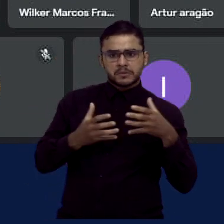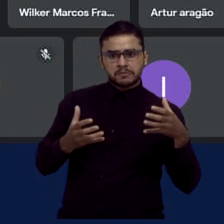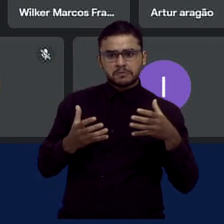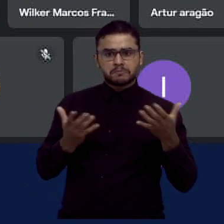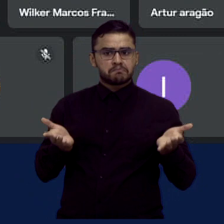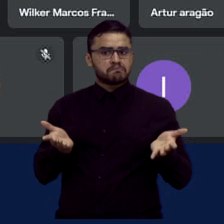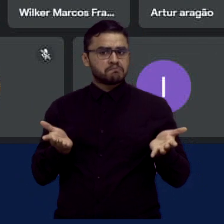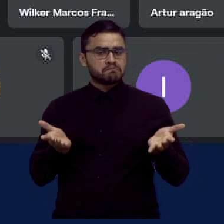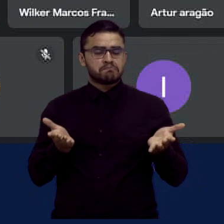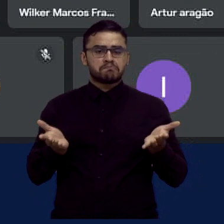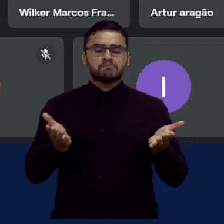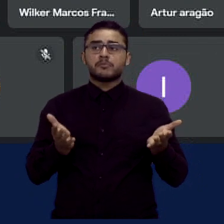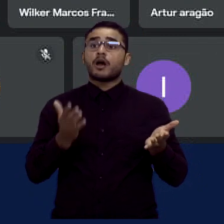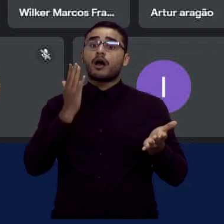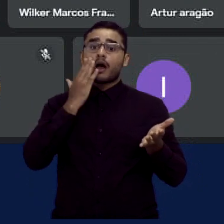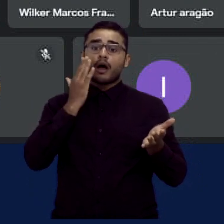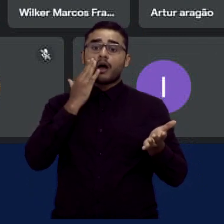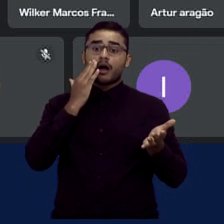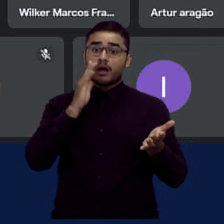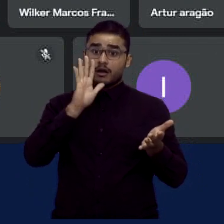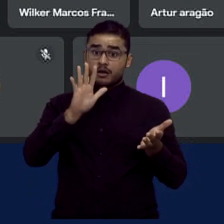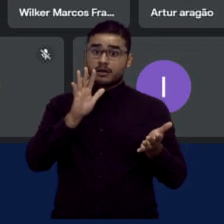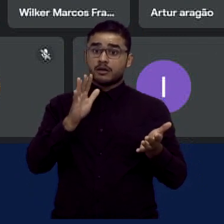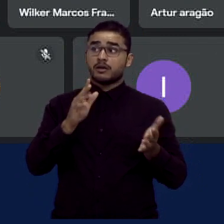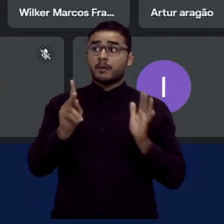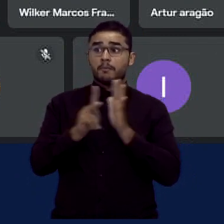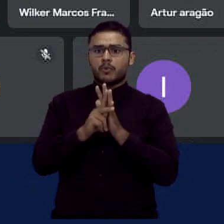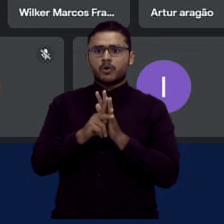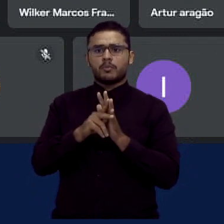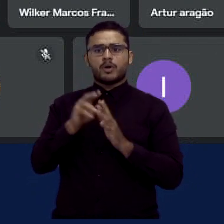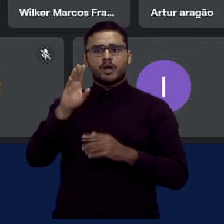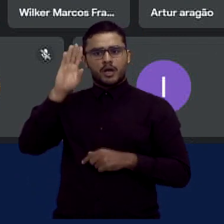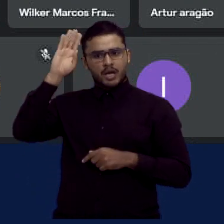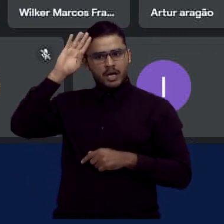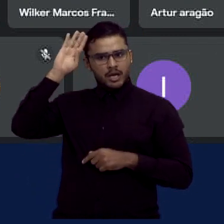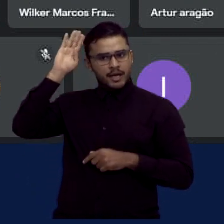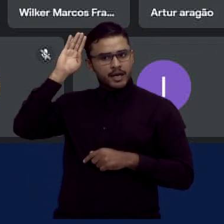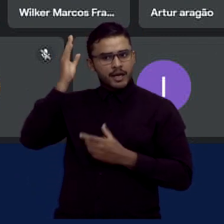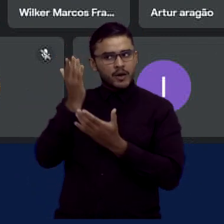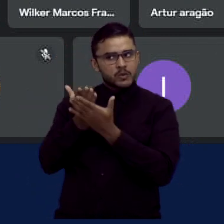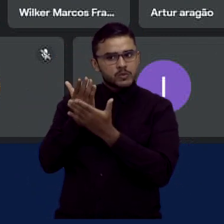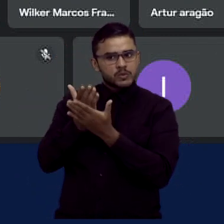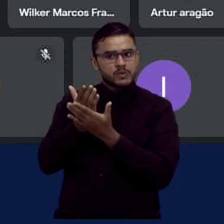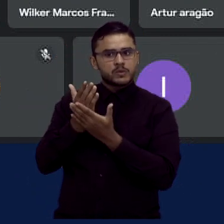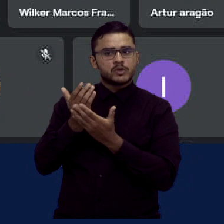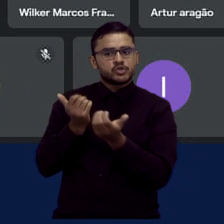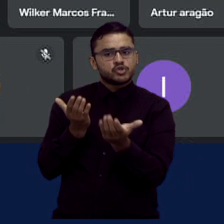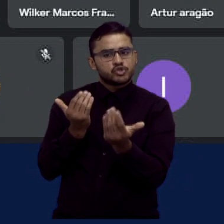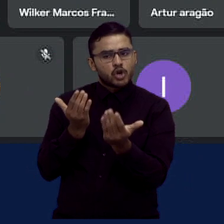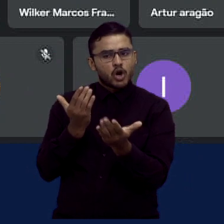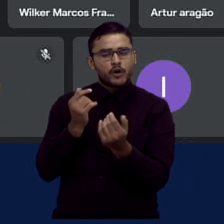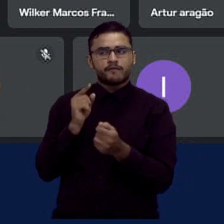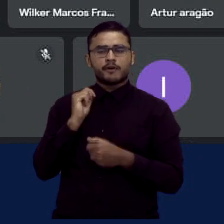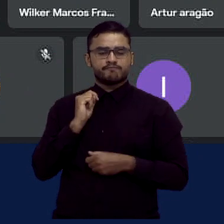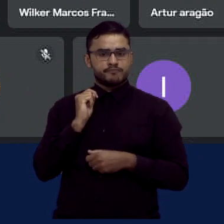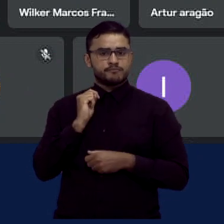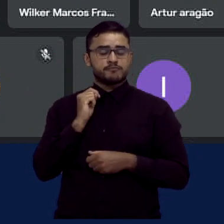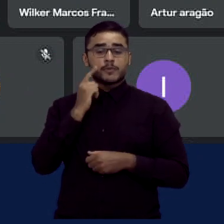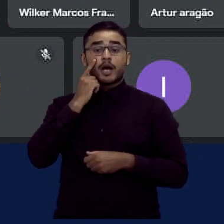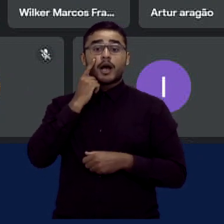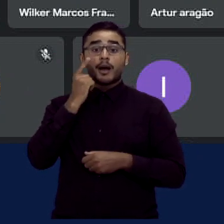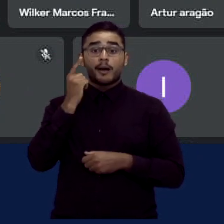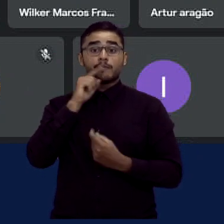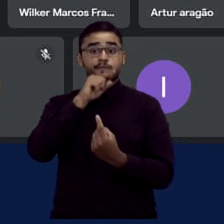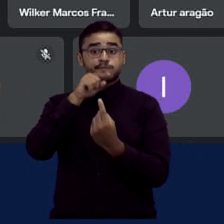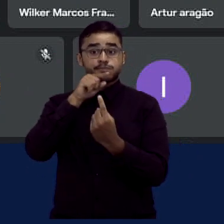São jovens adultos? É um público de universidade? Então, sempre que você for pensar em trabalhar um quadrinho dentro de